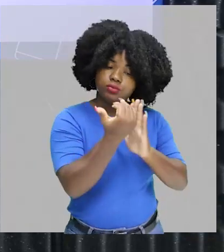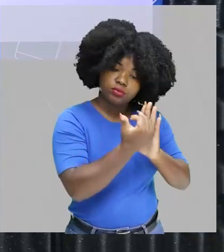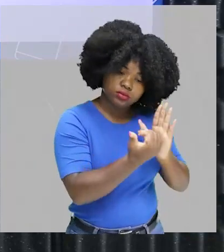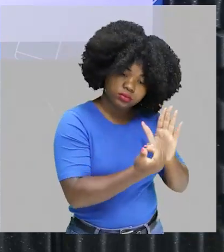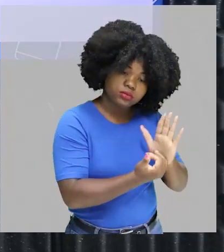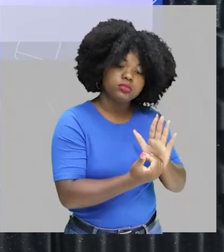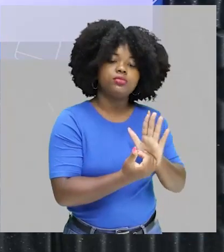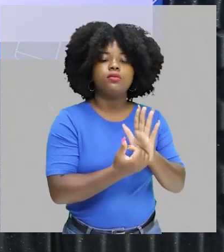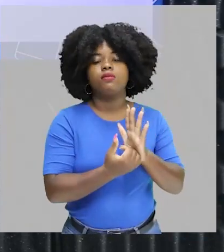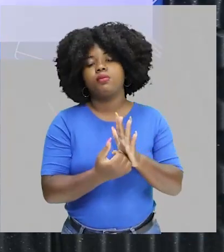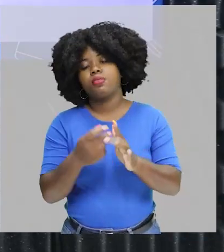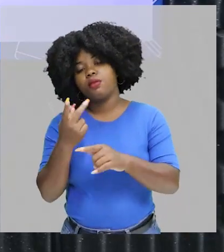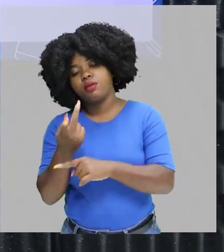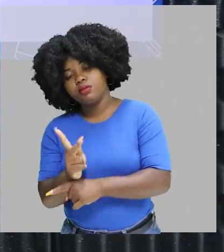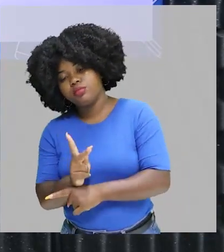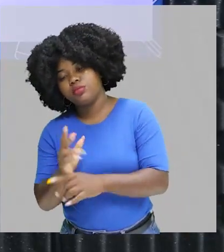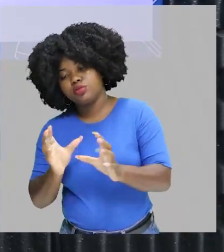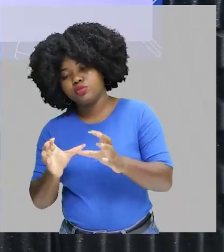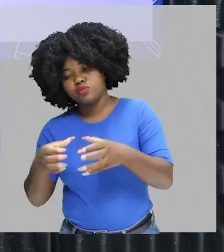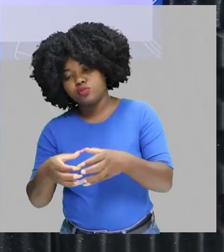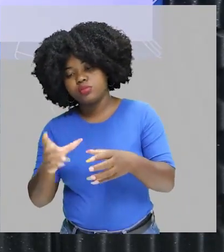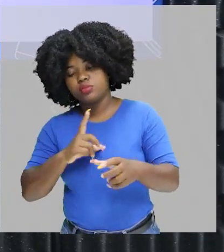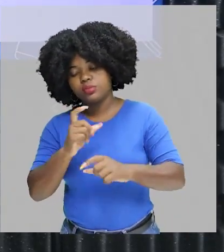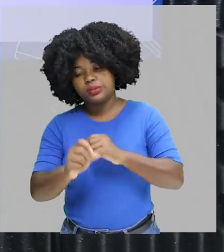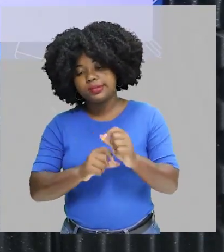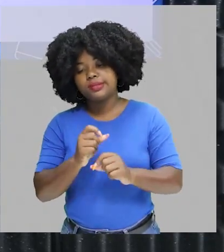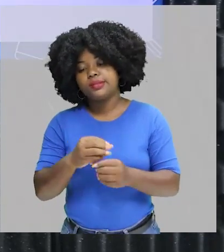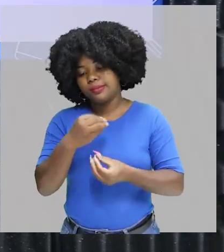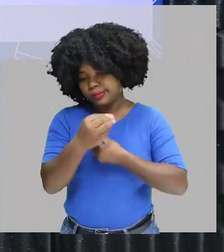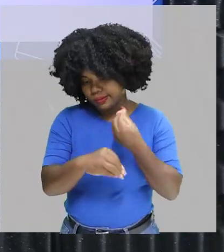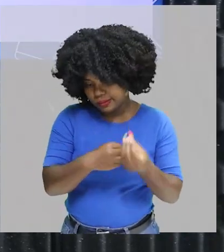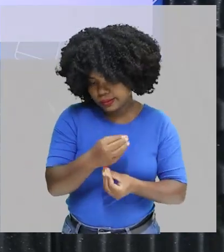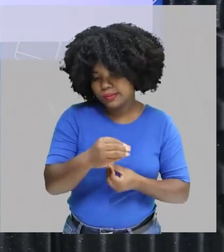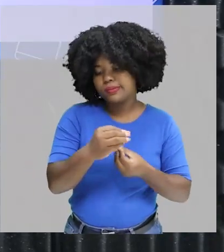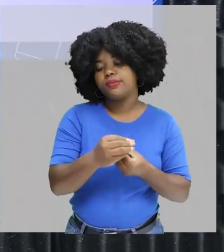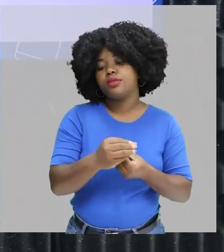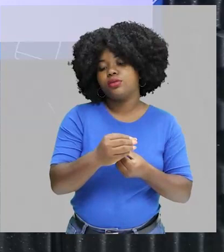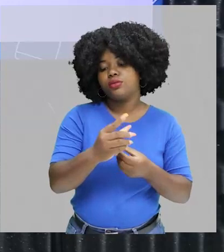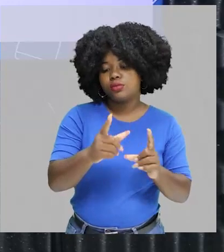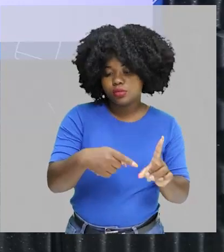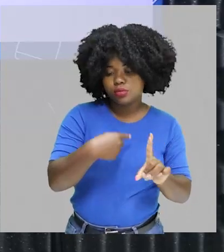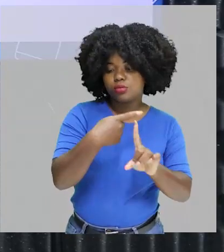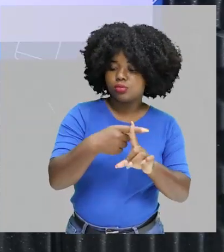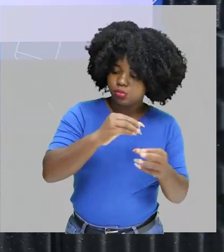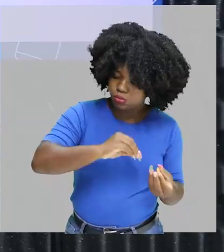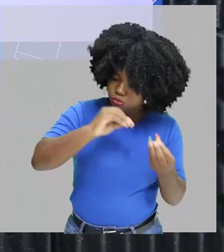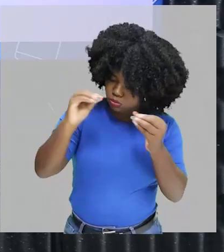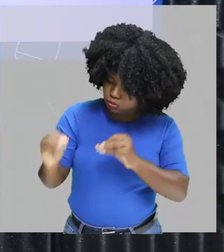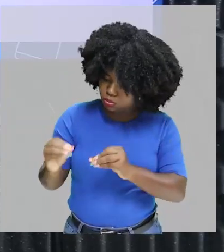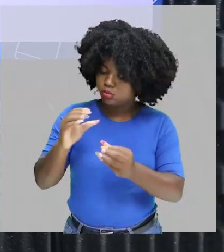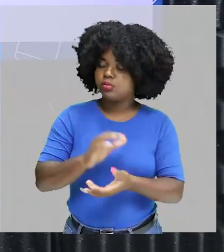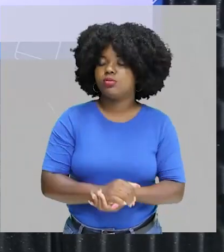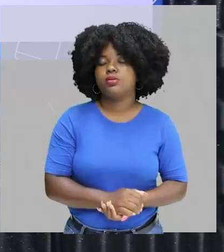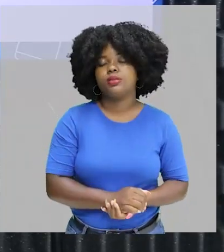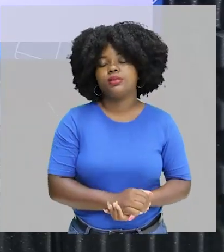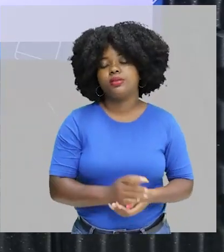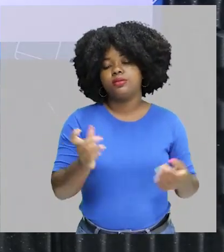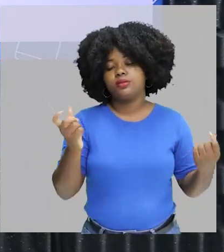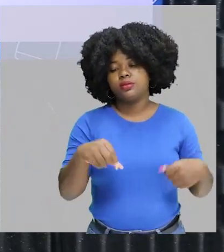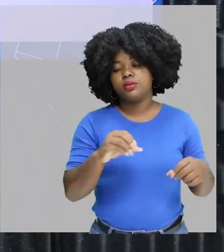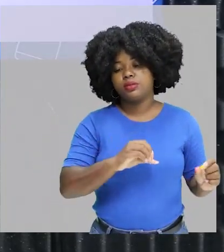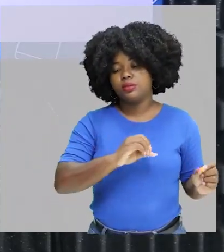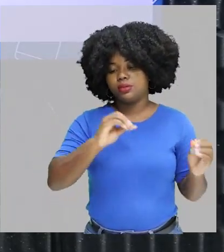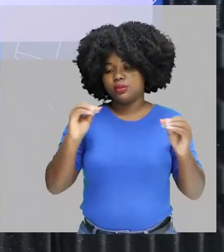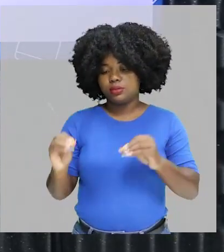de hidrocarbonetos, eles vão sofrer reações de adição. E nós podemos adicionar a